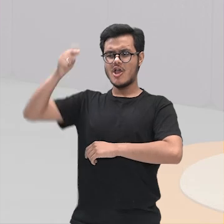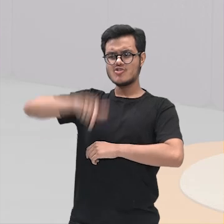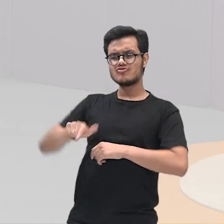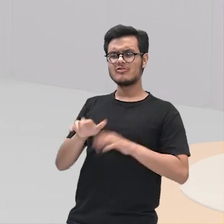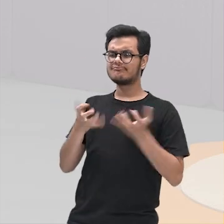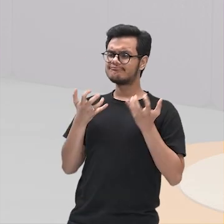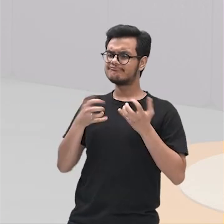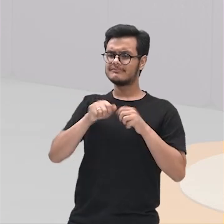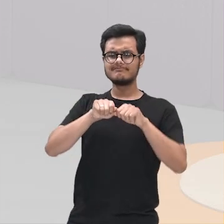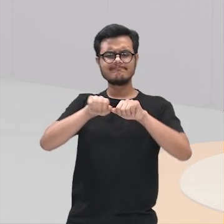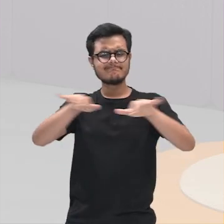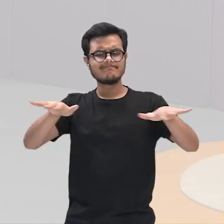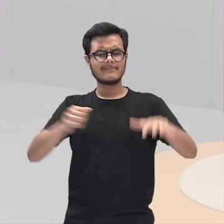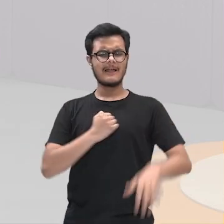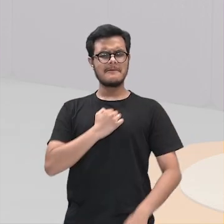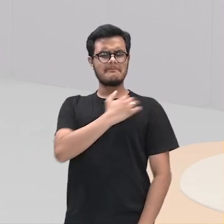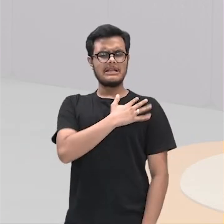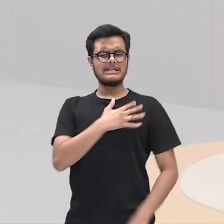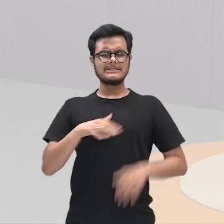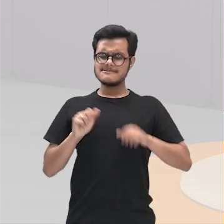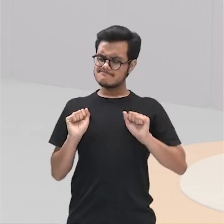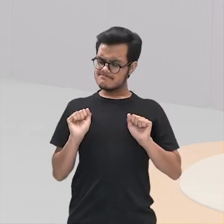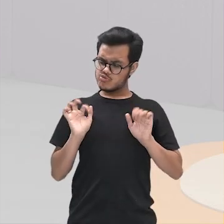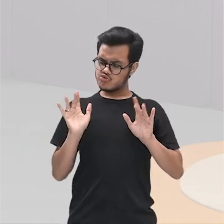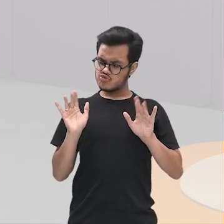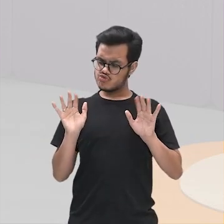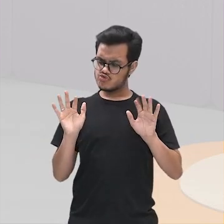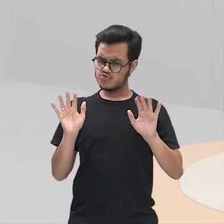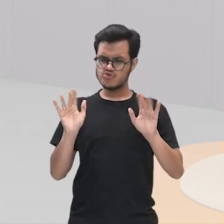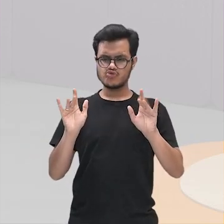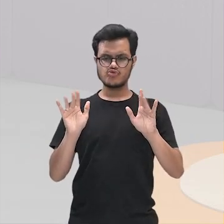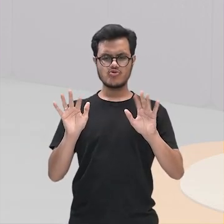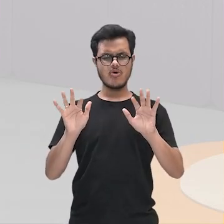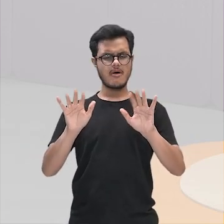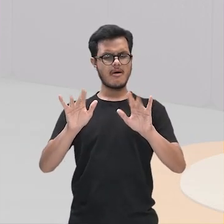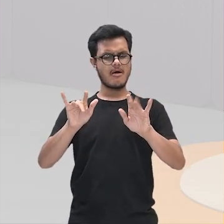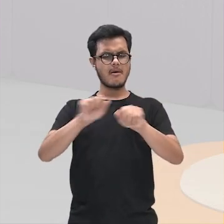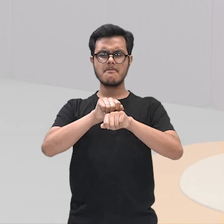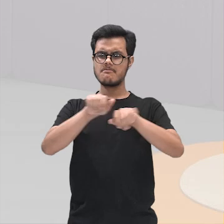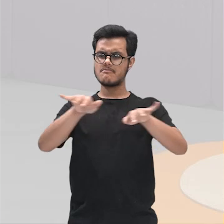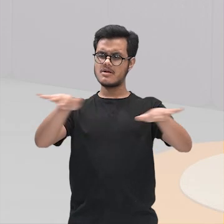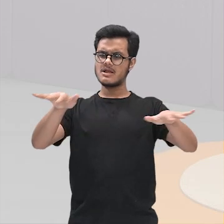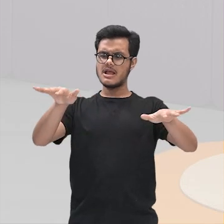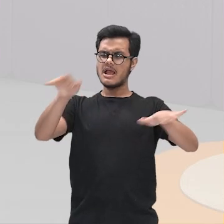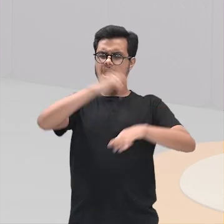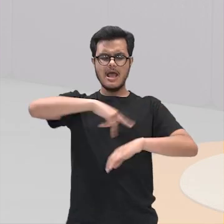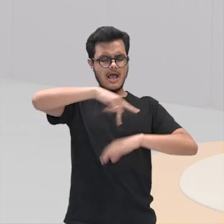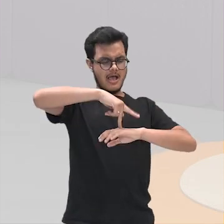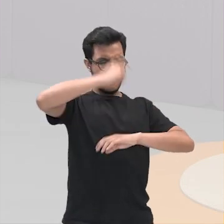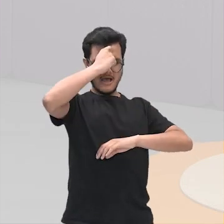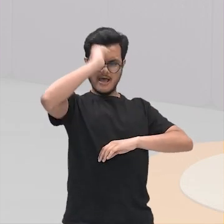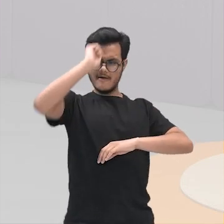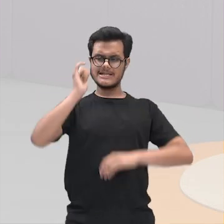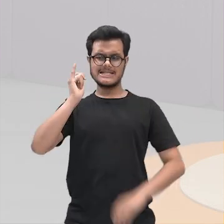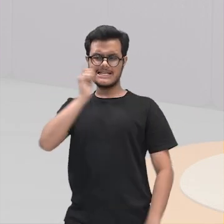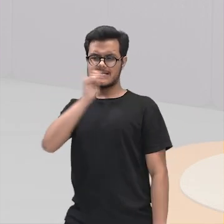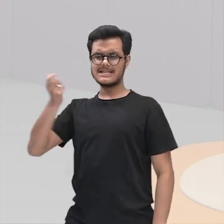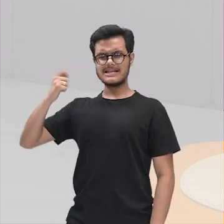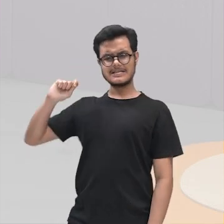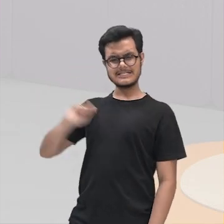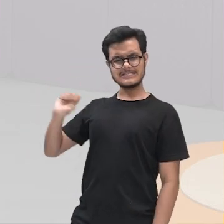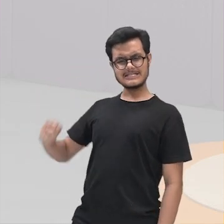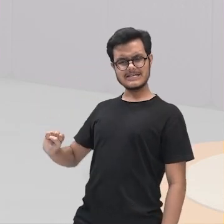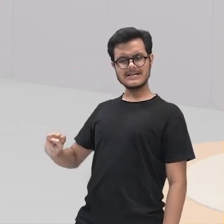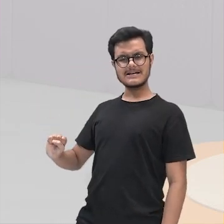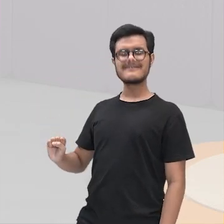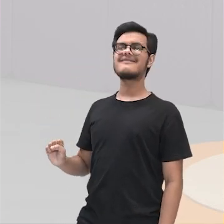Suas campanhas militares lideraram a recaptura de parte do norte da África, da Itália e sul da Espanha,